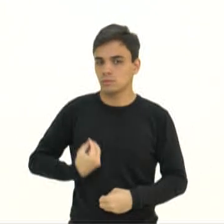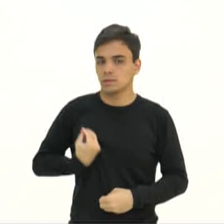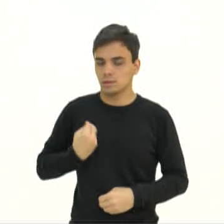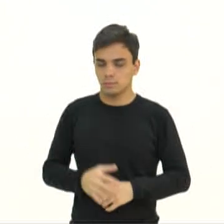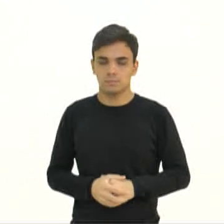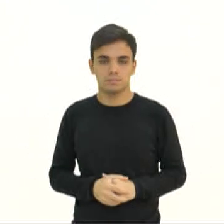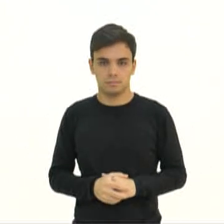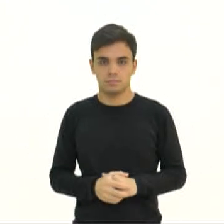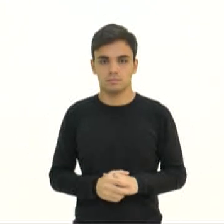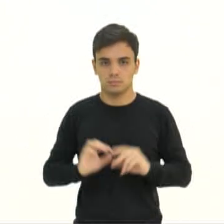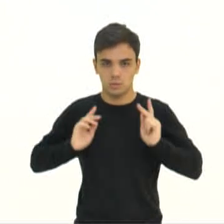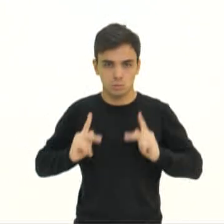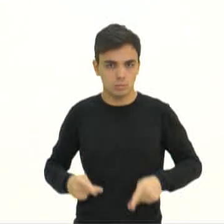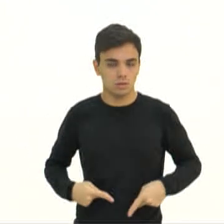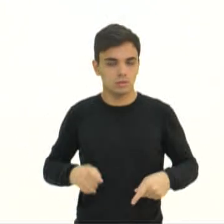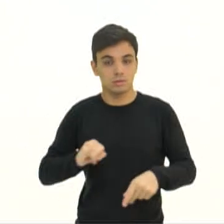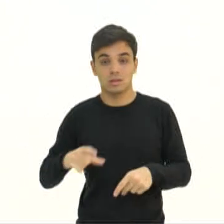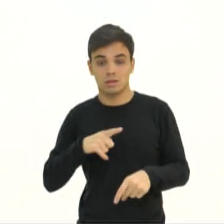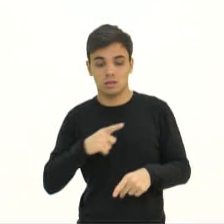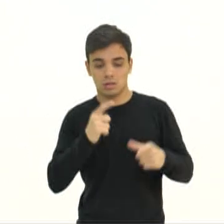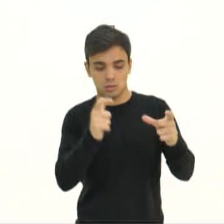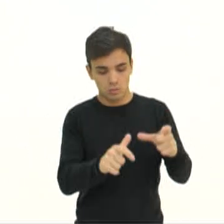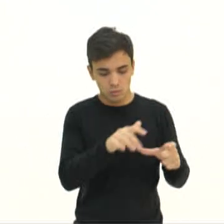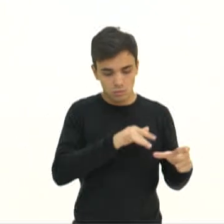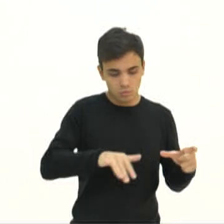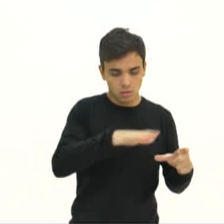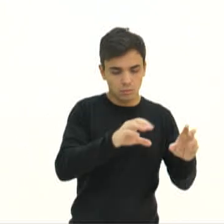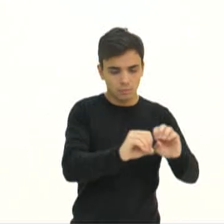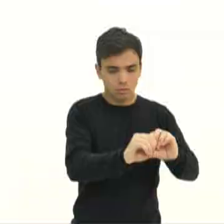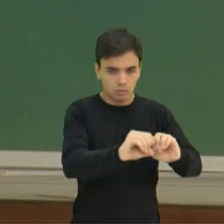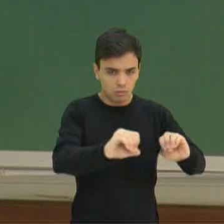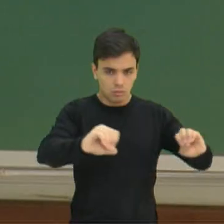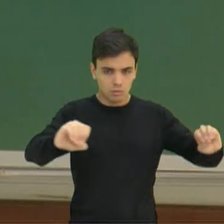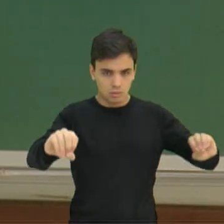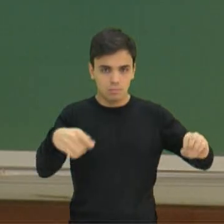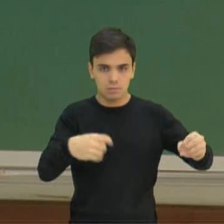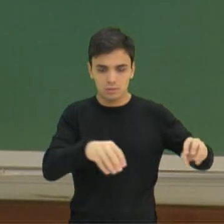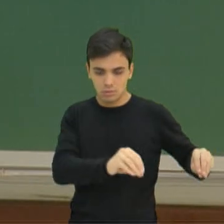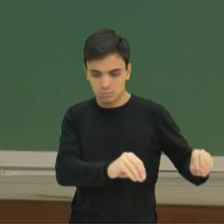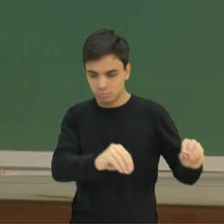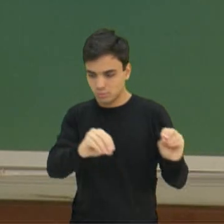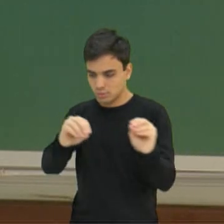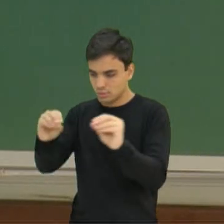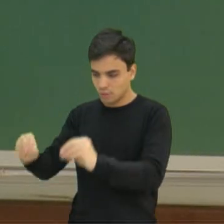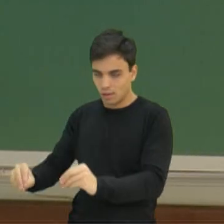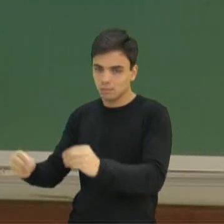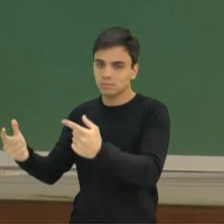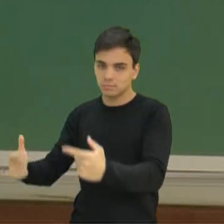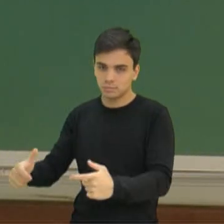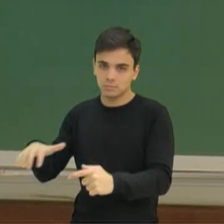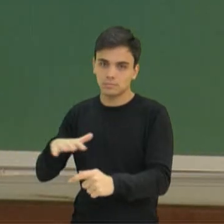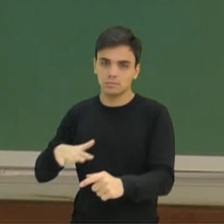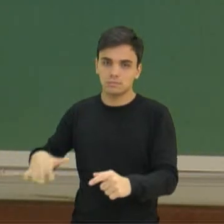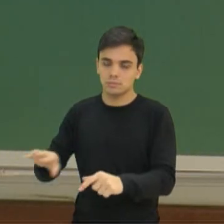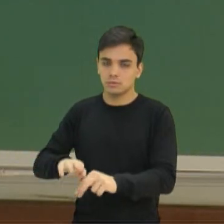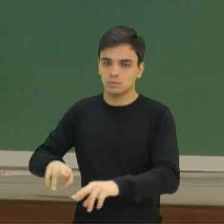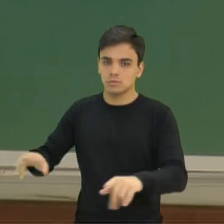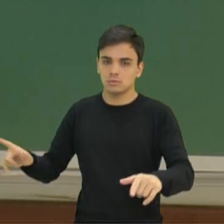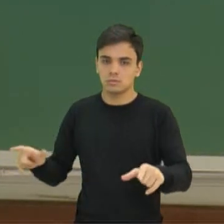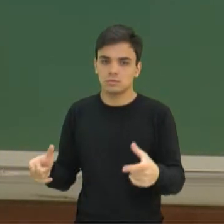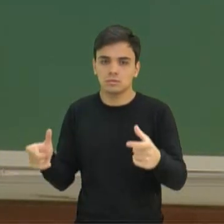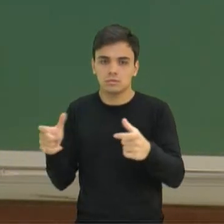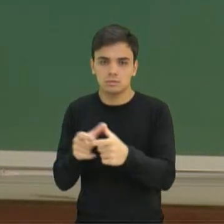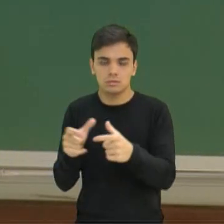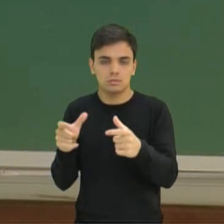ali que se torna um deserto, claro que as pessoas que vivem naquela área vão ter que se deslocar também para outras áreas, principalmente